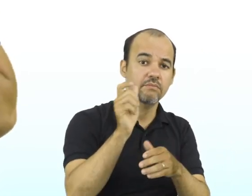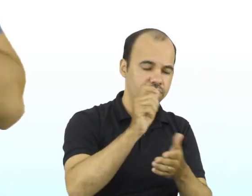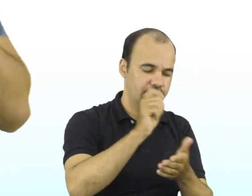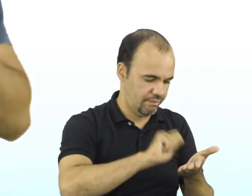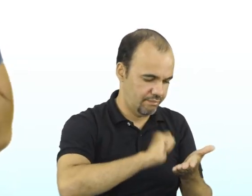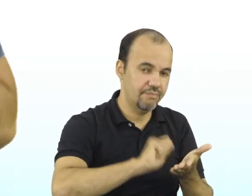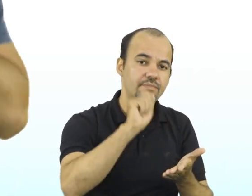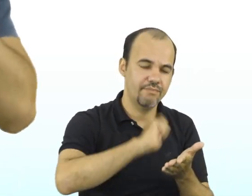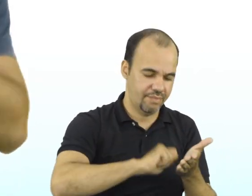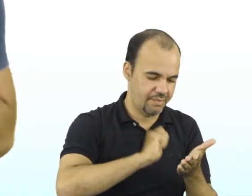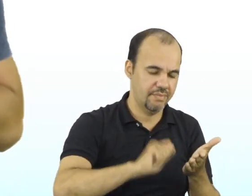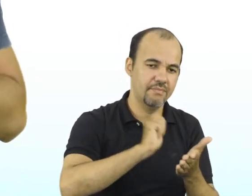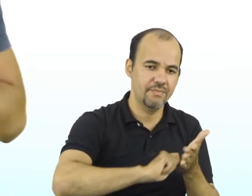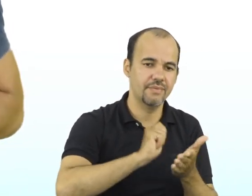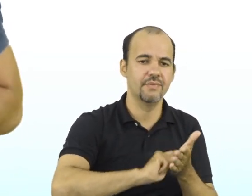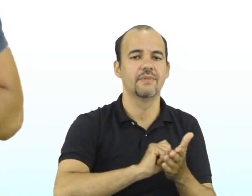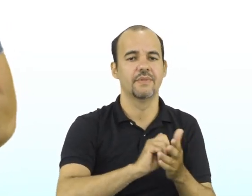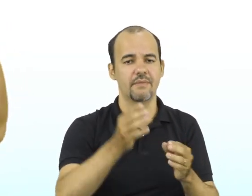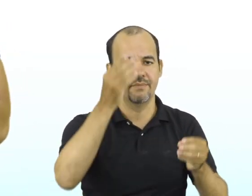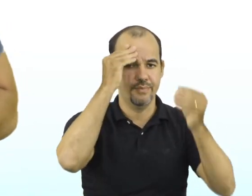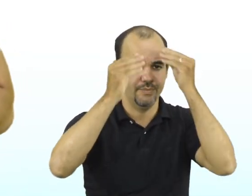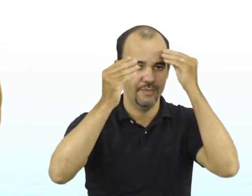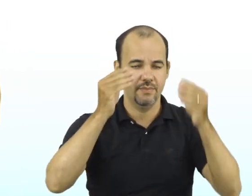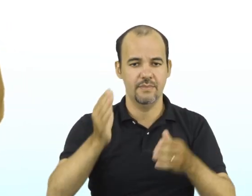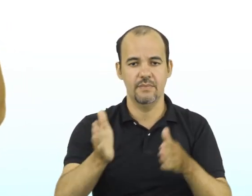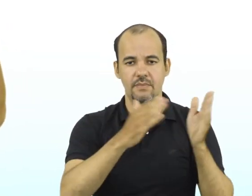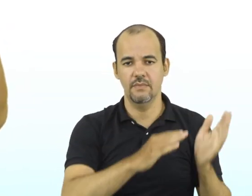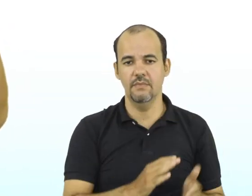bom? Bom é isso, essa maleabilidade, né? Vamos embora.